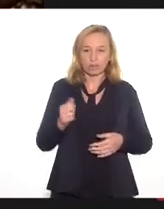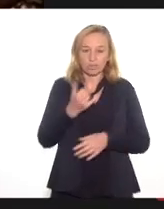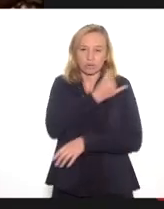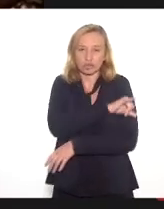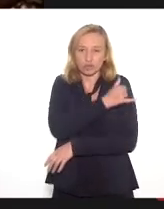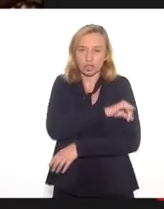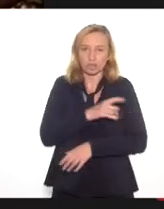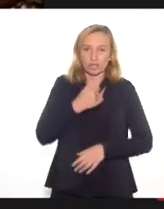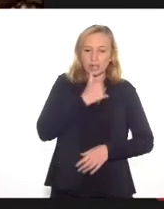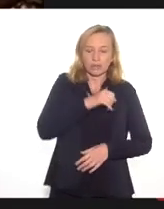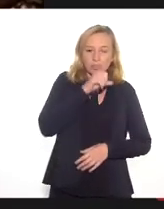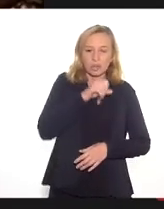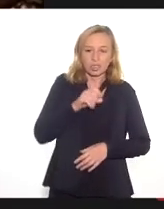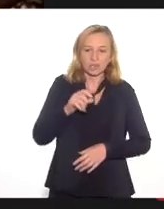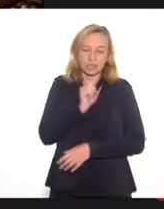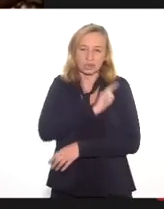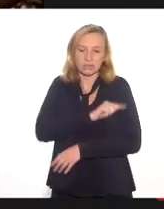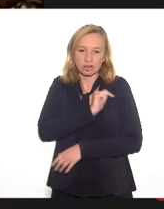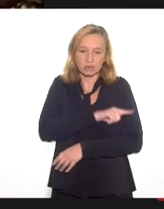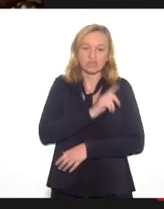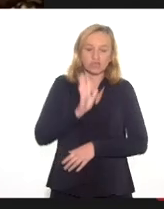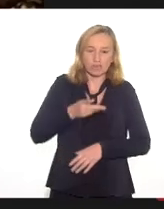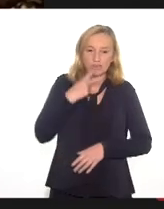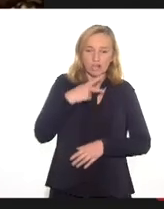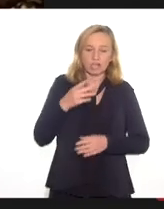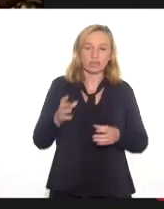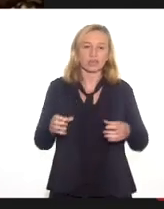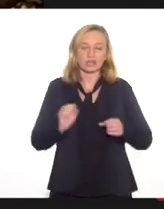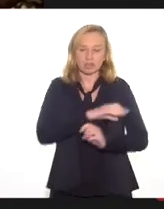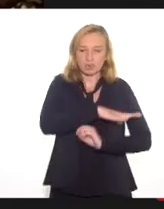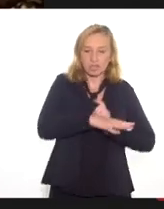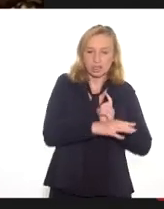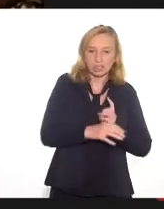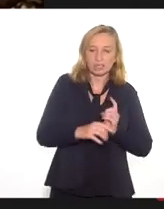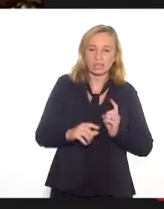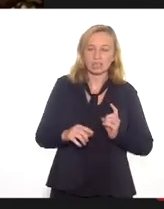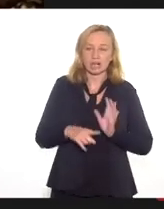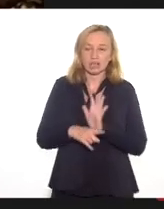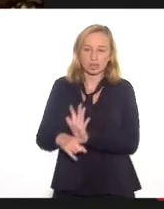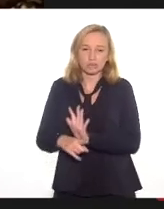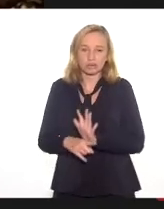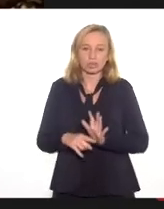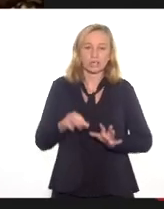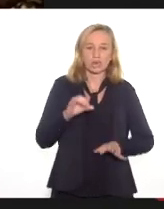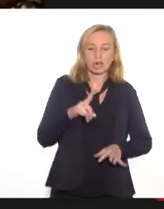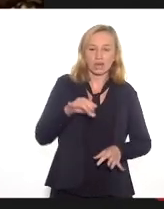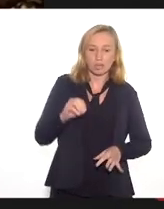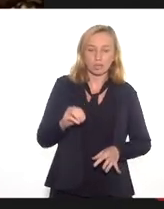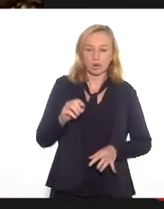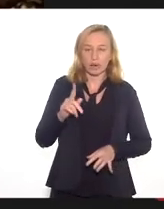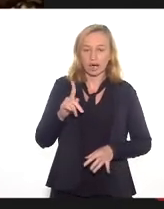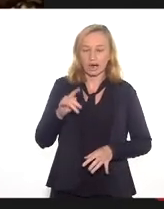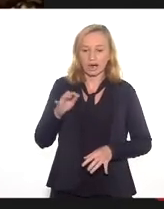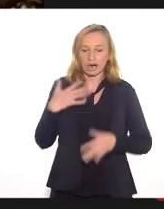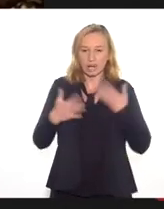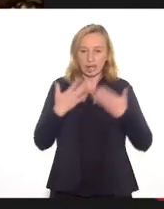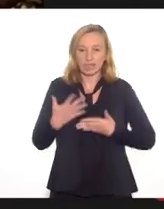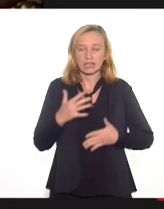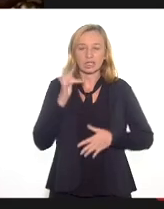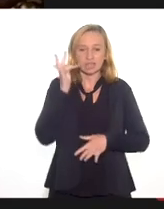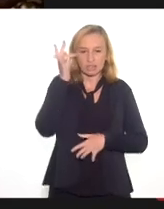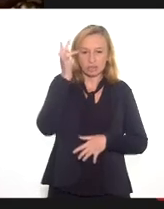Mãe de São Gonçalo já disse Sociedade Beneficente Campo Alegre Esperança de Santa